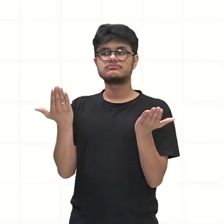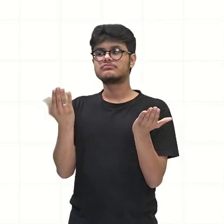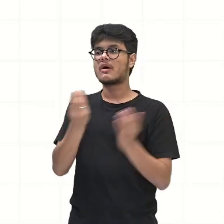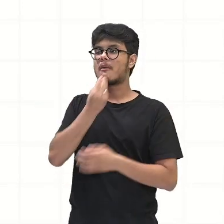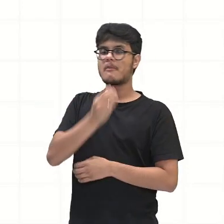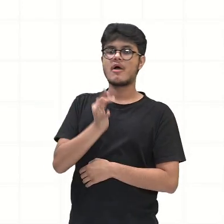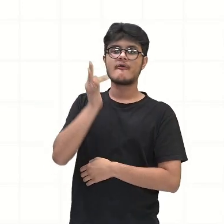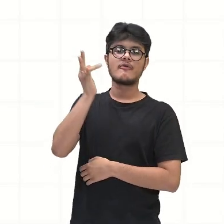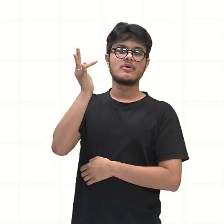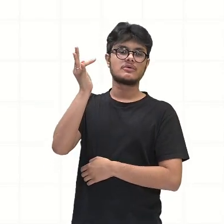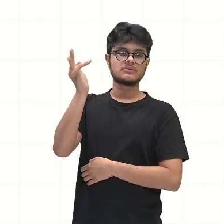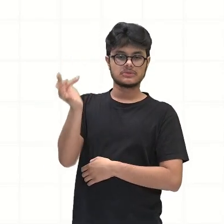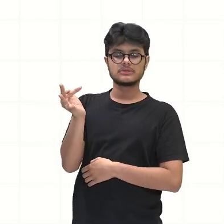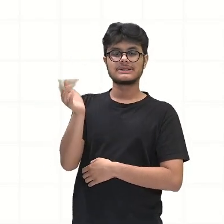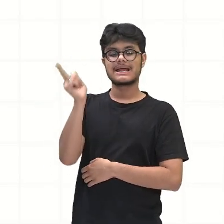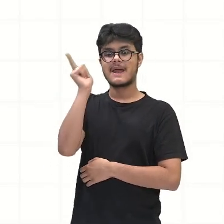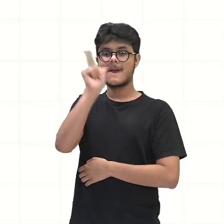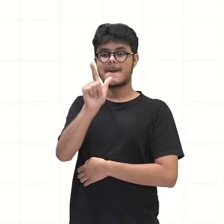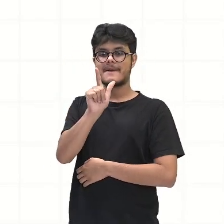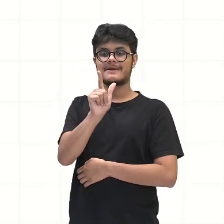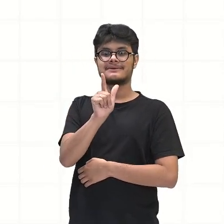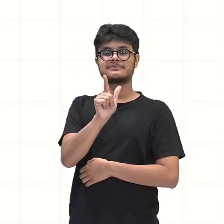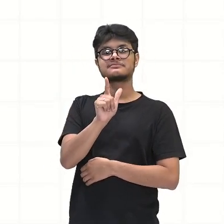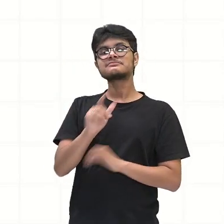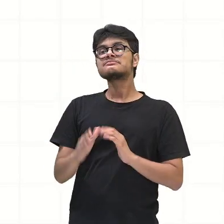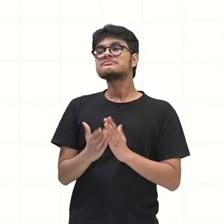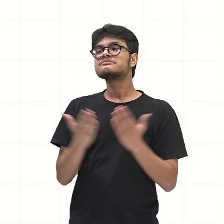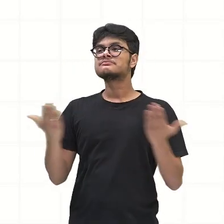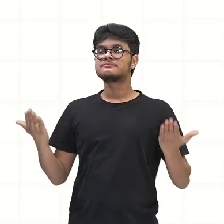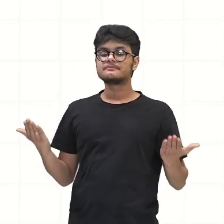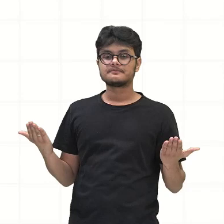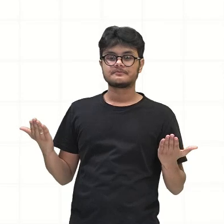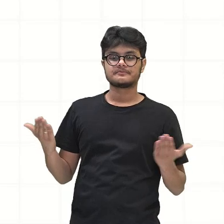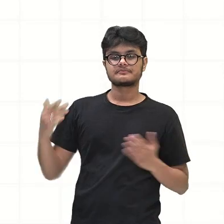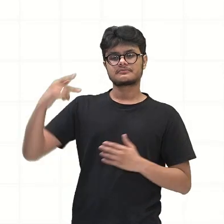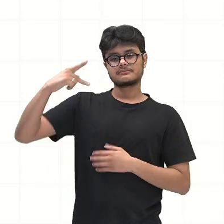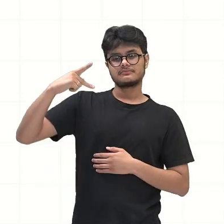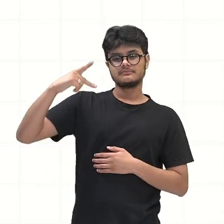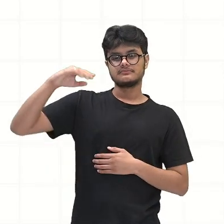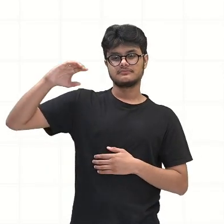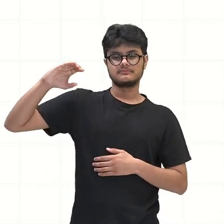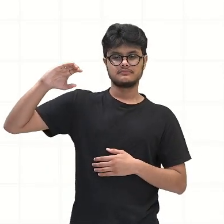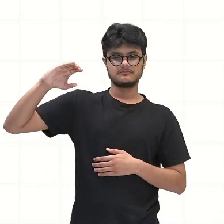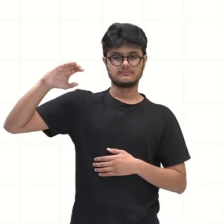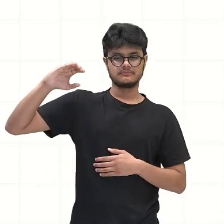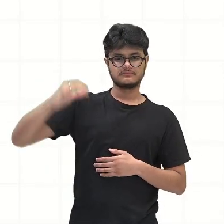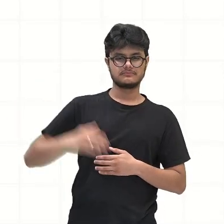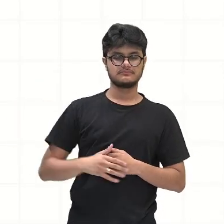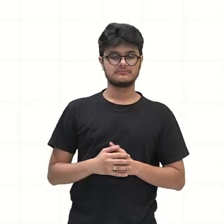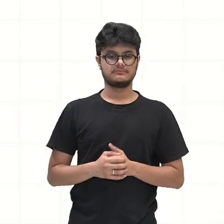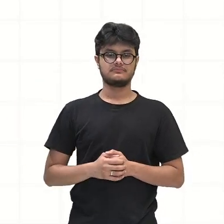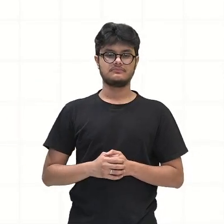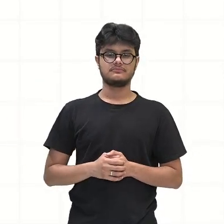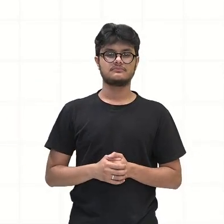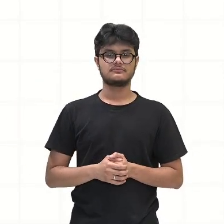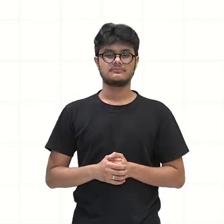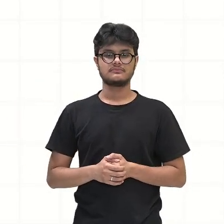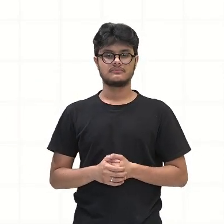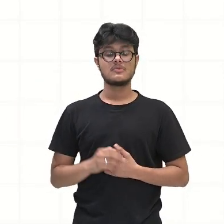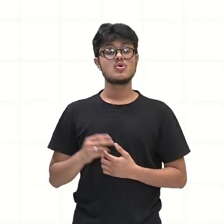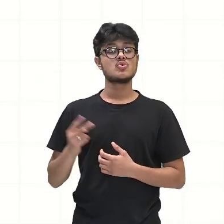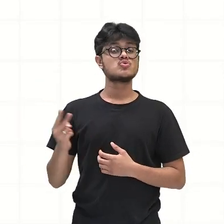e C, que eu estou me referindo ao evento C. Aparecer faces iguais. Então, a gente viu que a gente tem